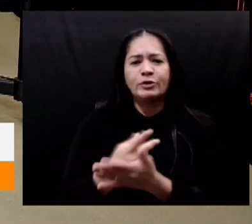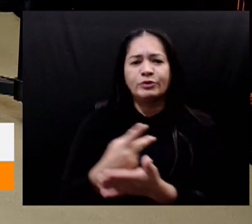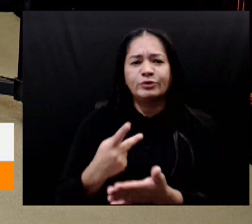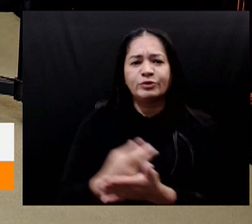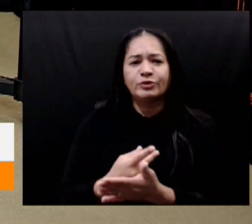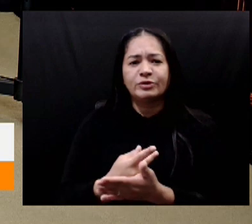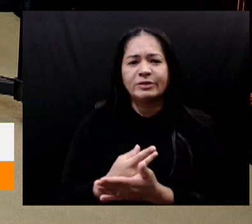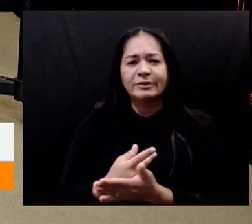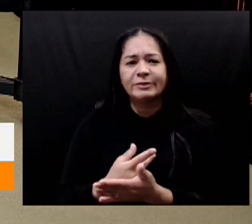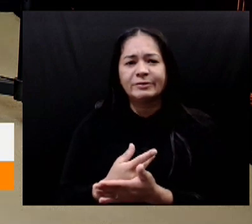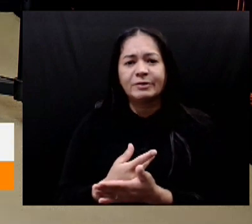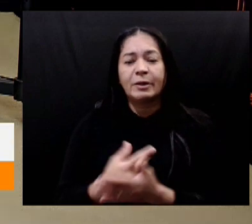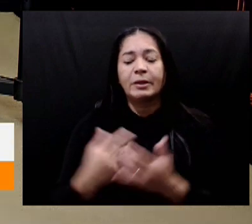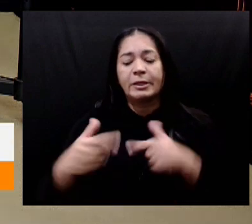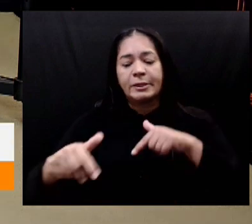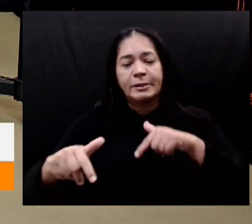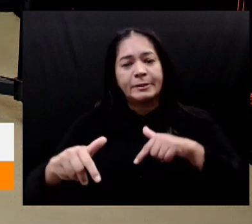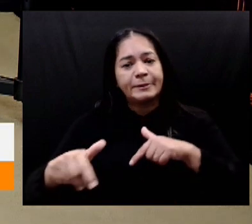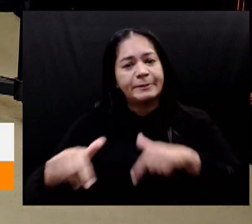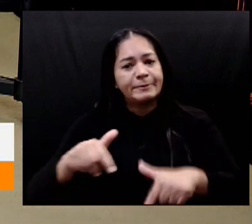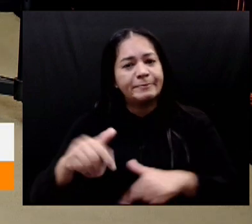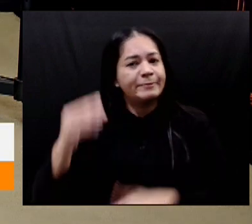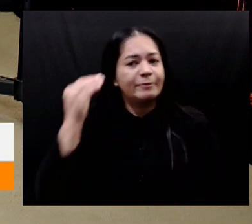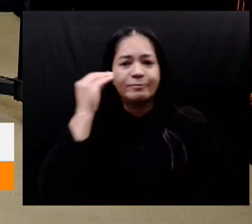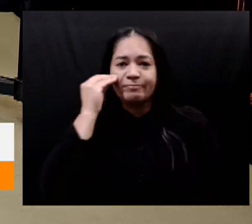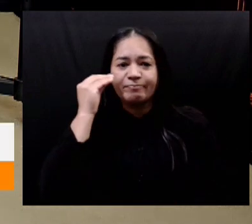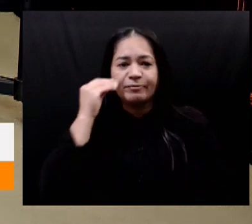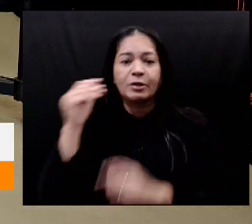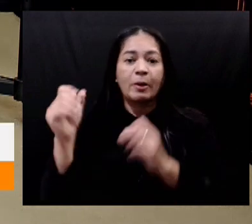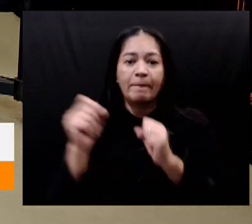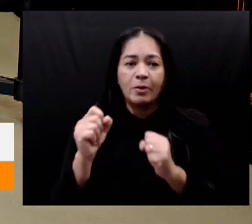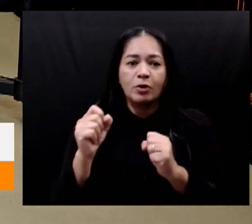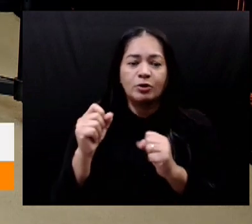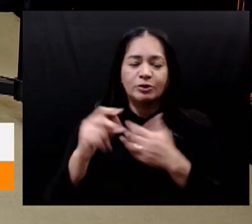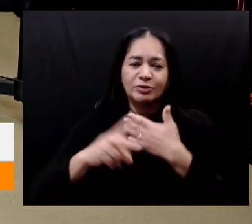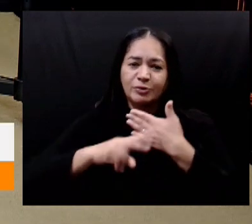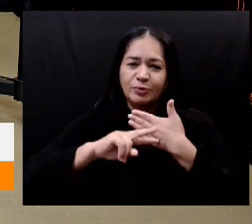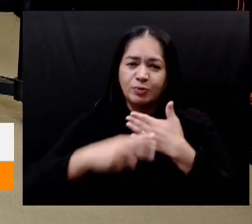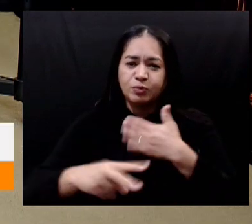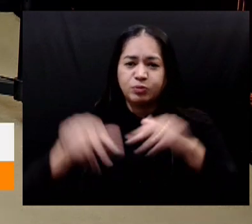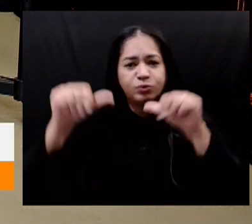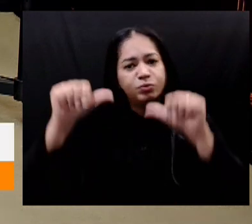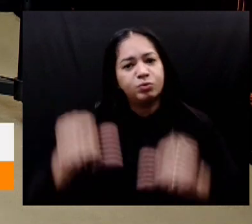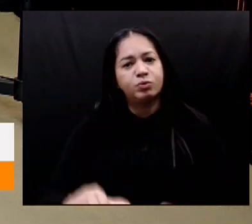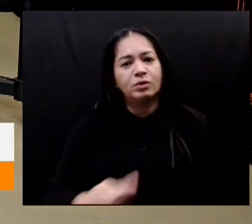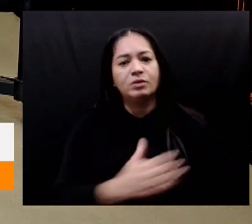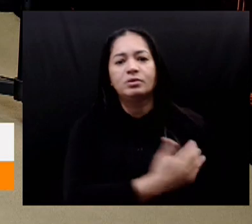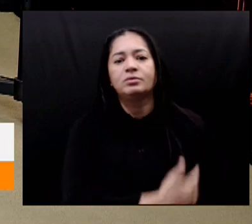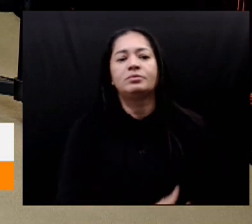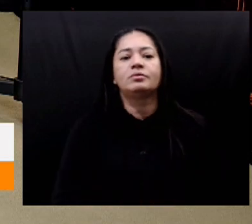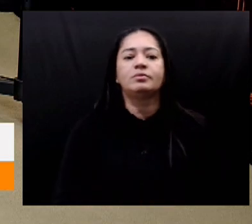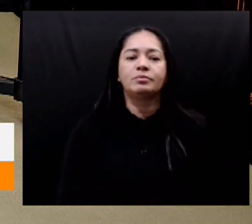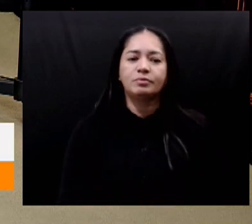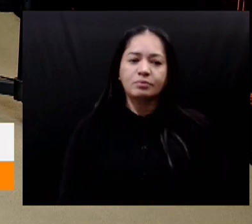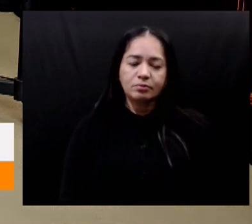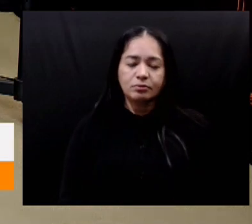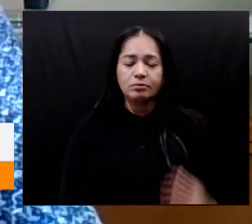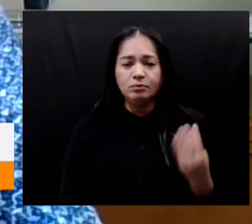medo, pode sim ter consequências devastadoras, vamos colocar assim, para o